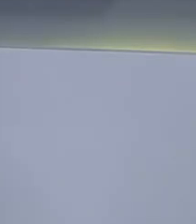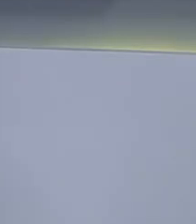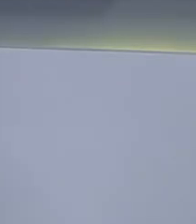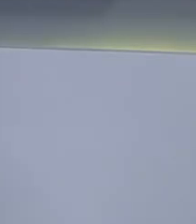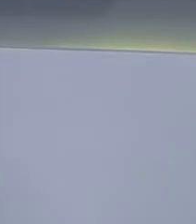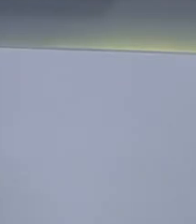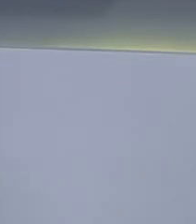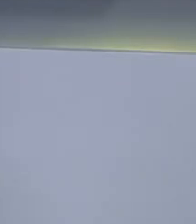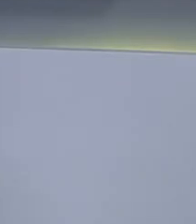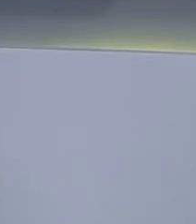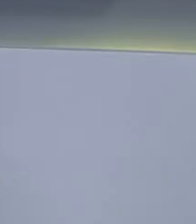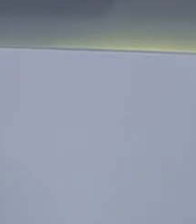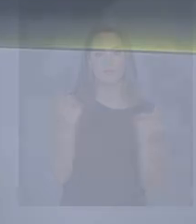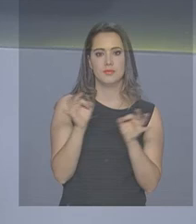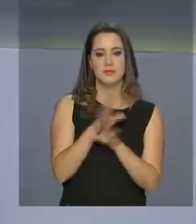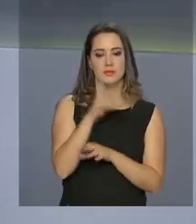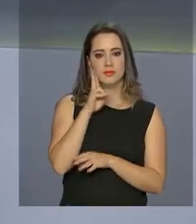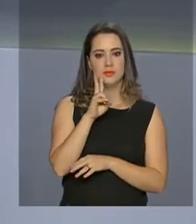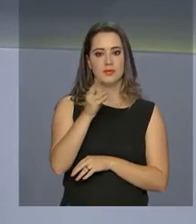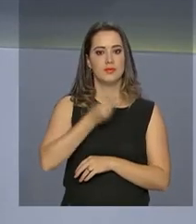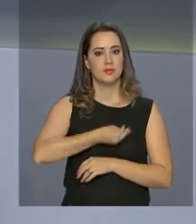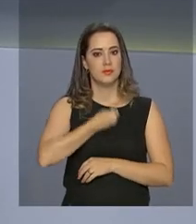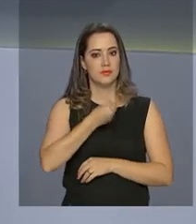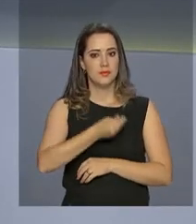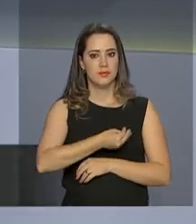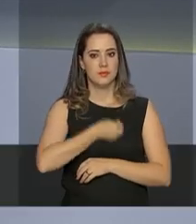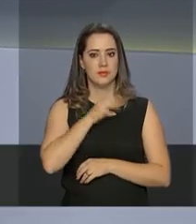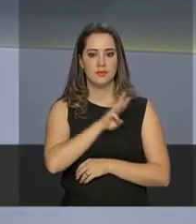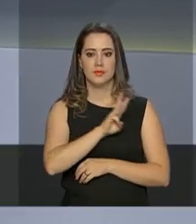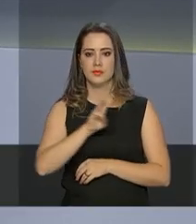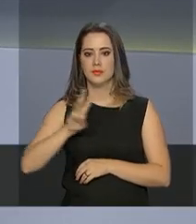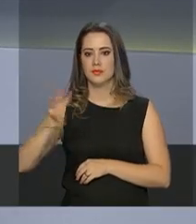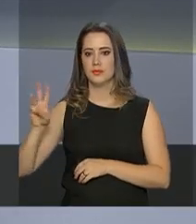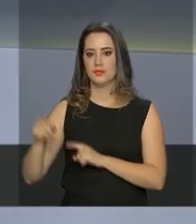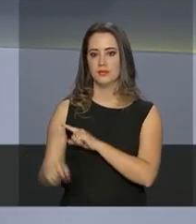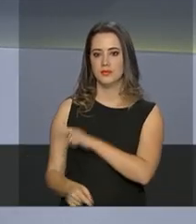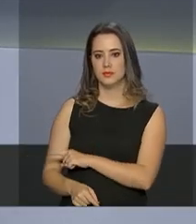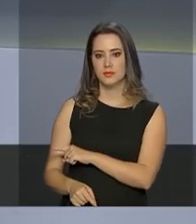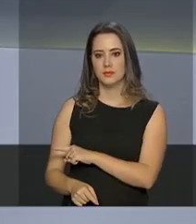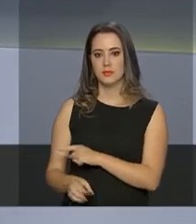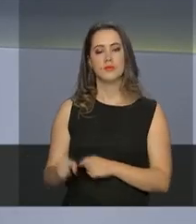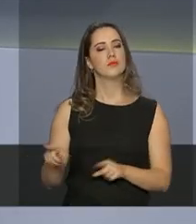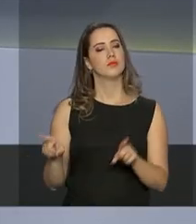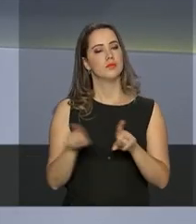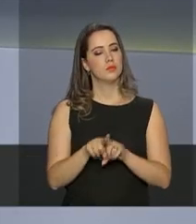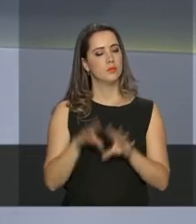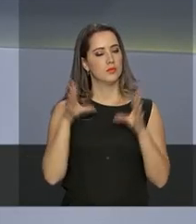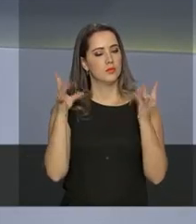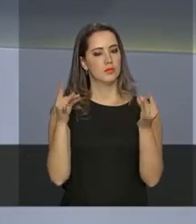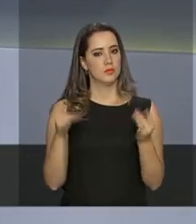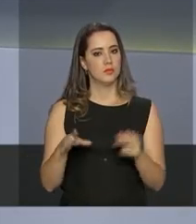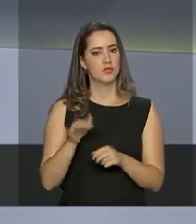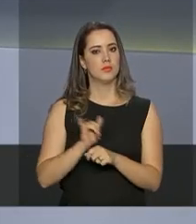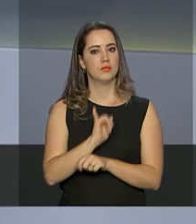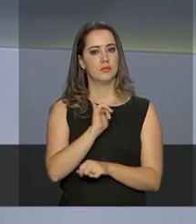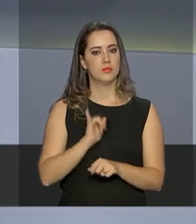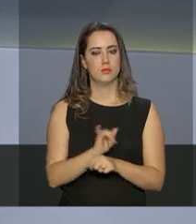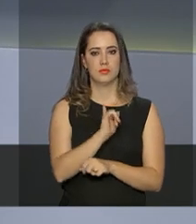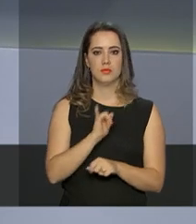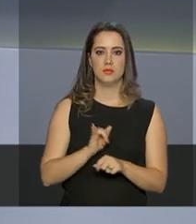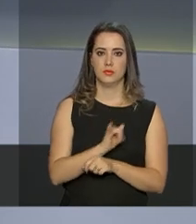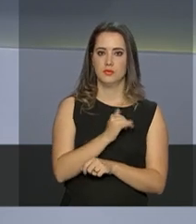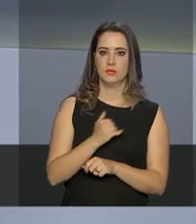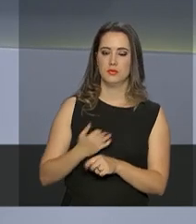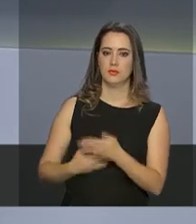nós ficamos por aqui você acompanha a programação ao vivo pelo site da nbr na internet todas as reportagens estão